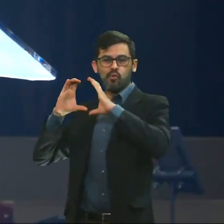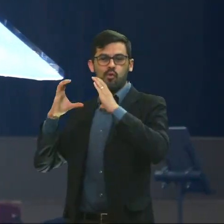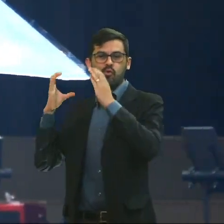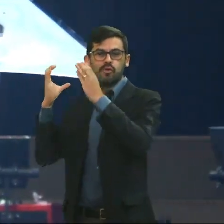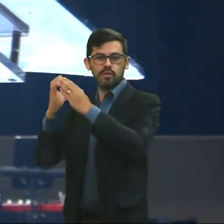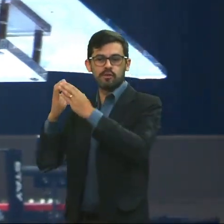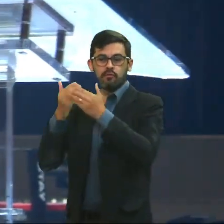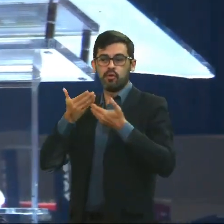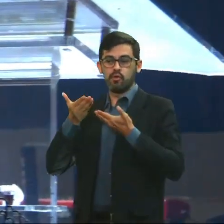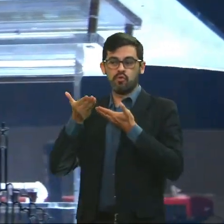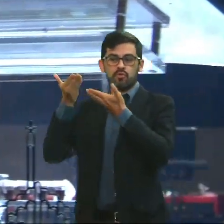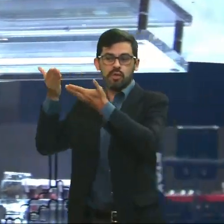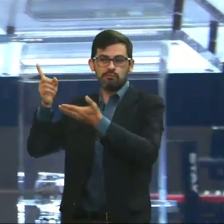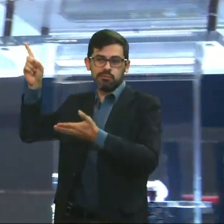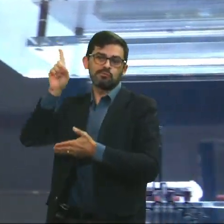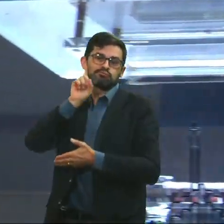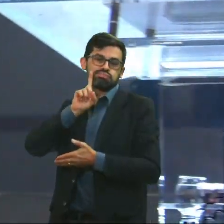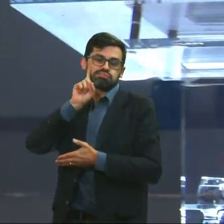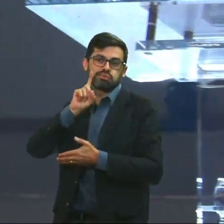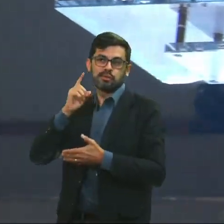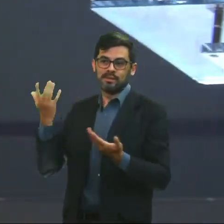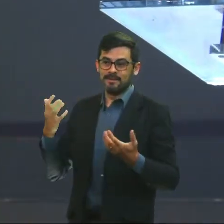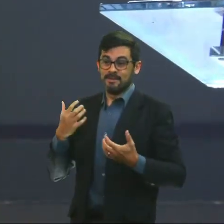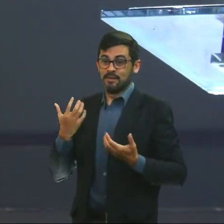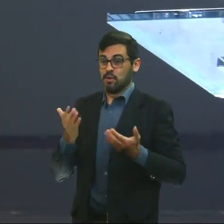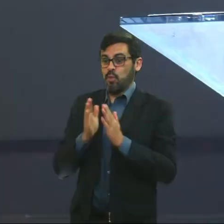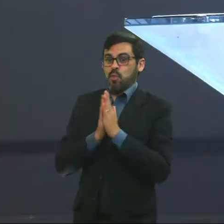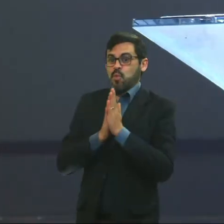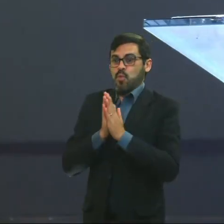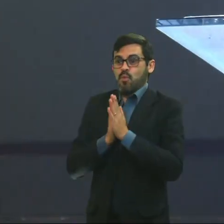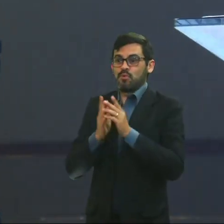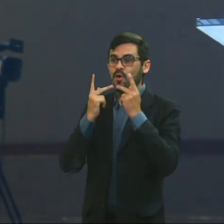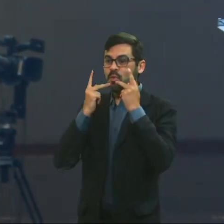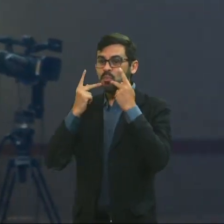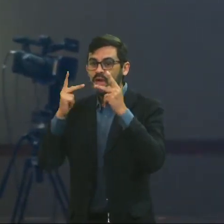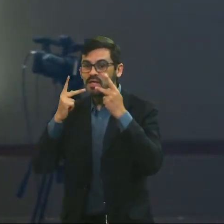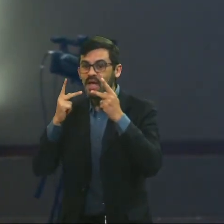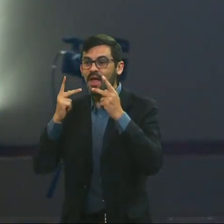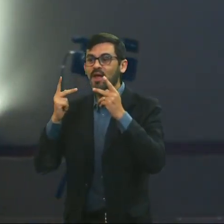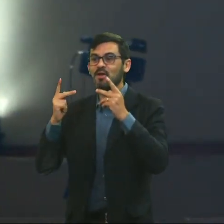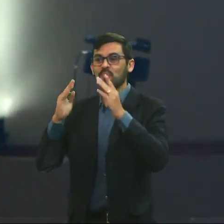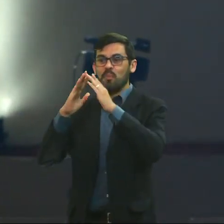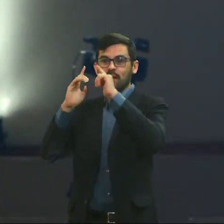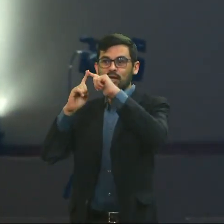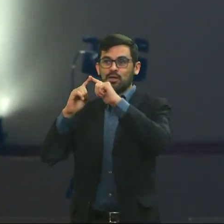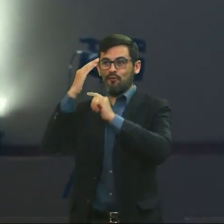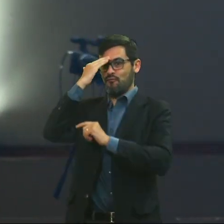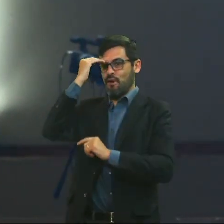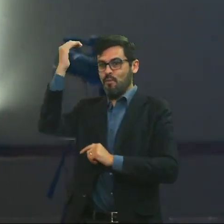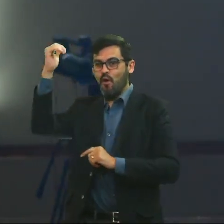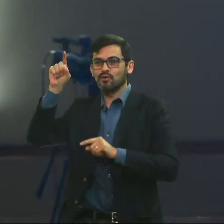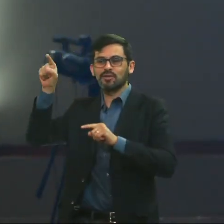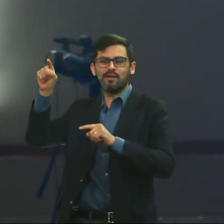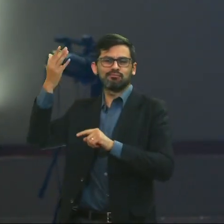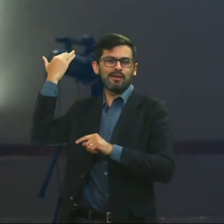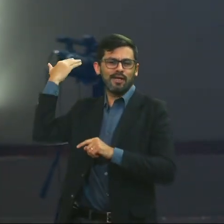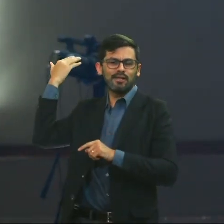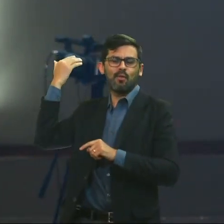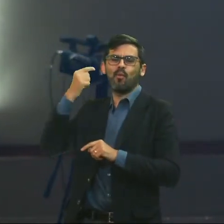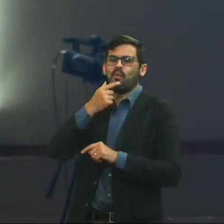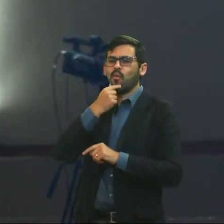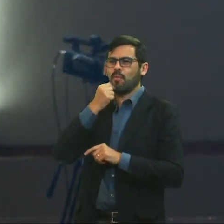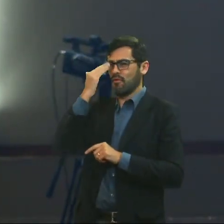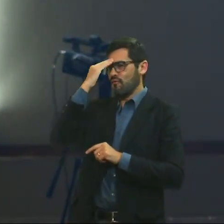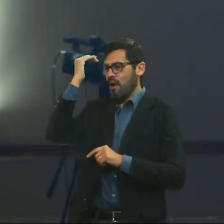convidado para ministrar em Nova York. E eu estava muito emocionado porque eu preguei numa igreja histórica, onde John Wesley,